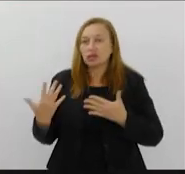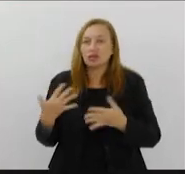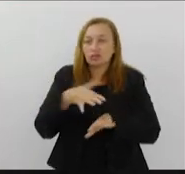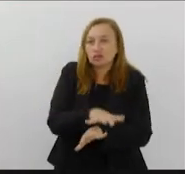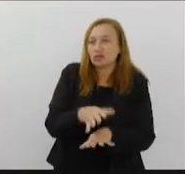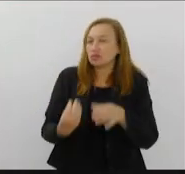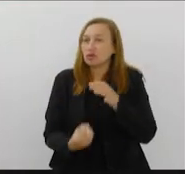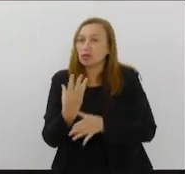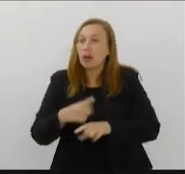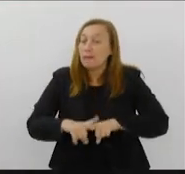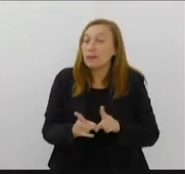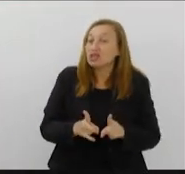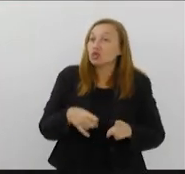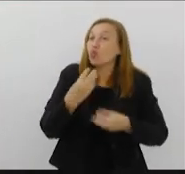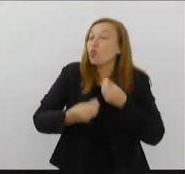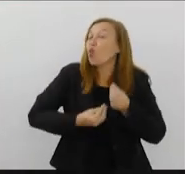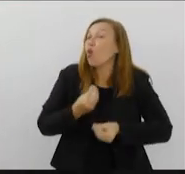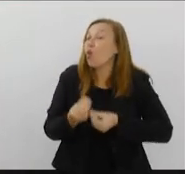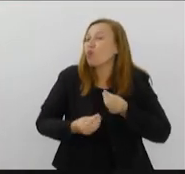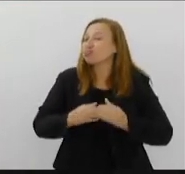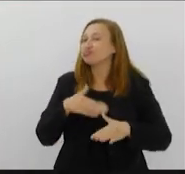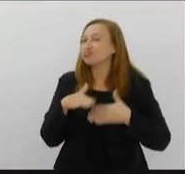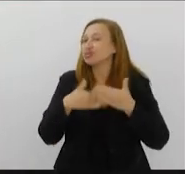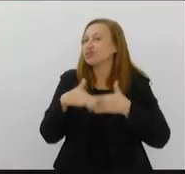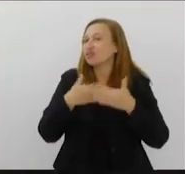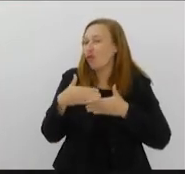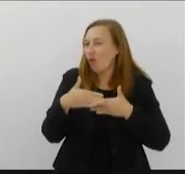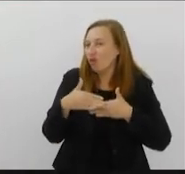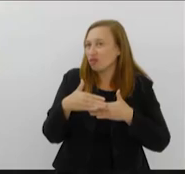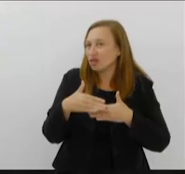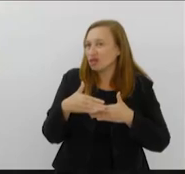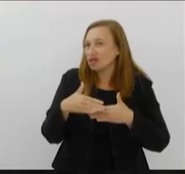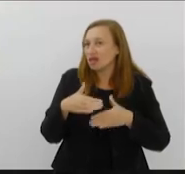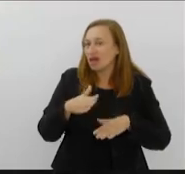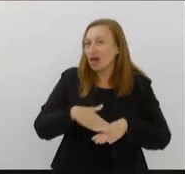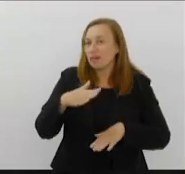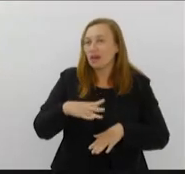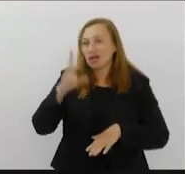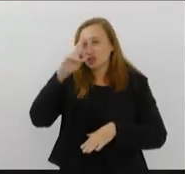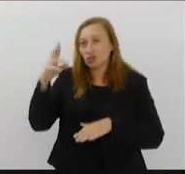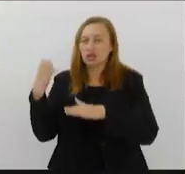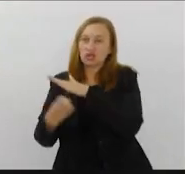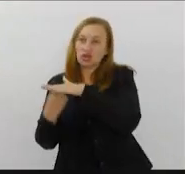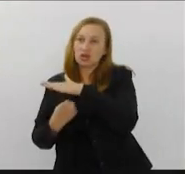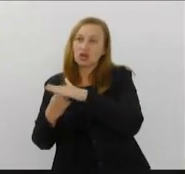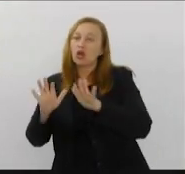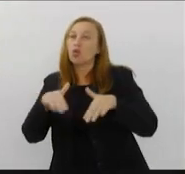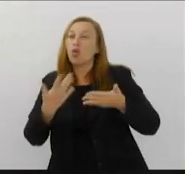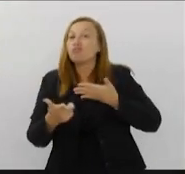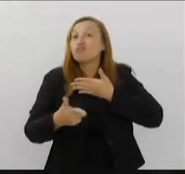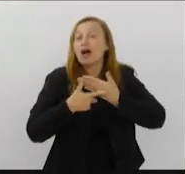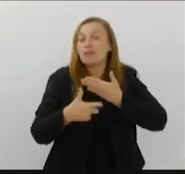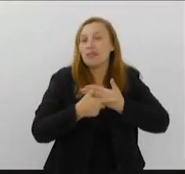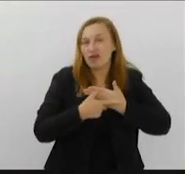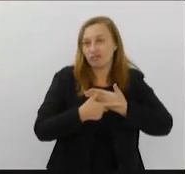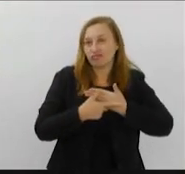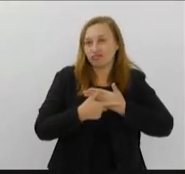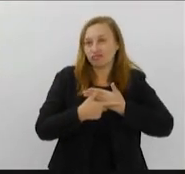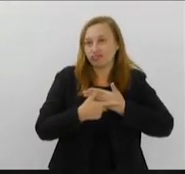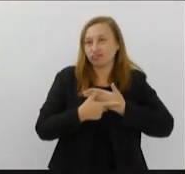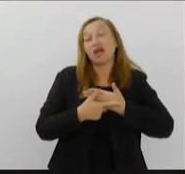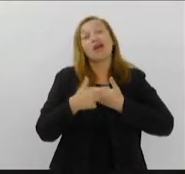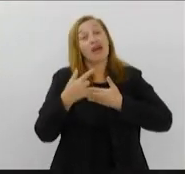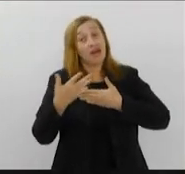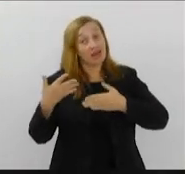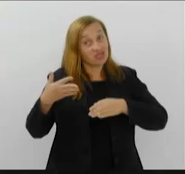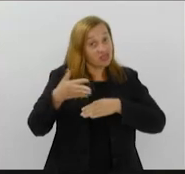produtiva. Agora, a maneira como ele se desemboca, muito da questão do empregador nesse processo, quais são os papéis, é aí que a